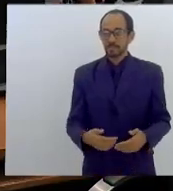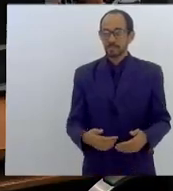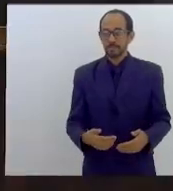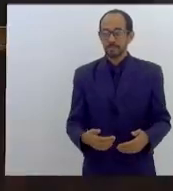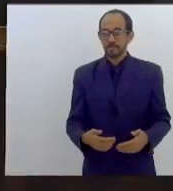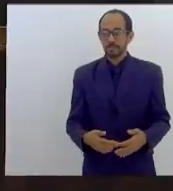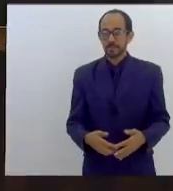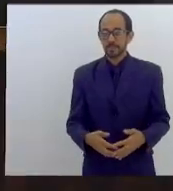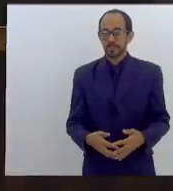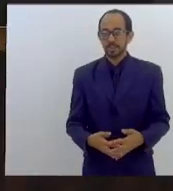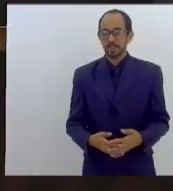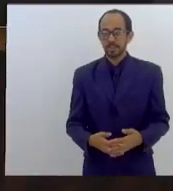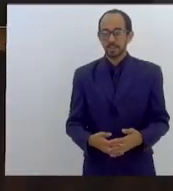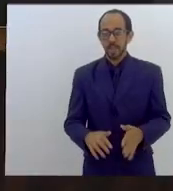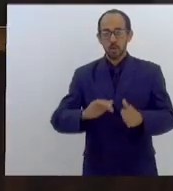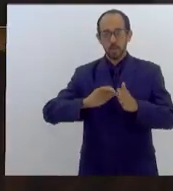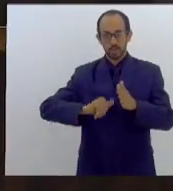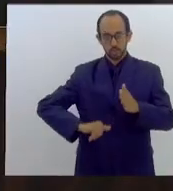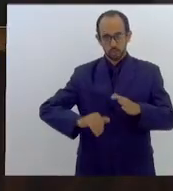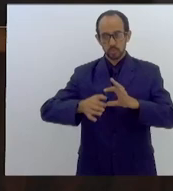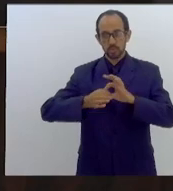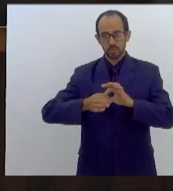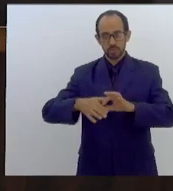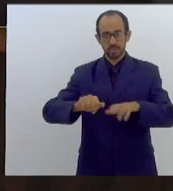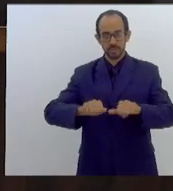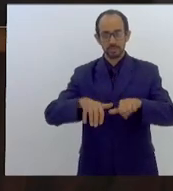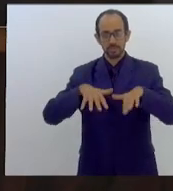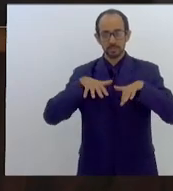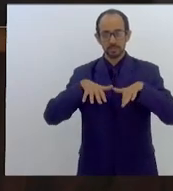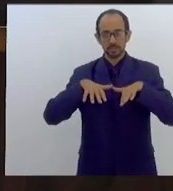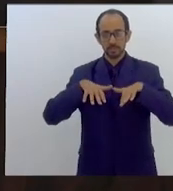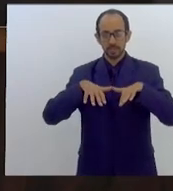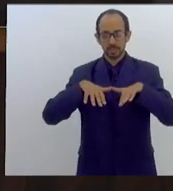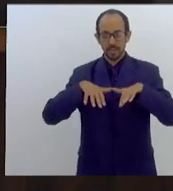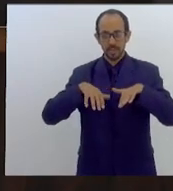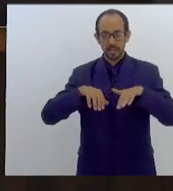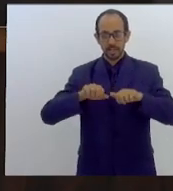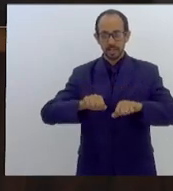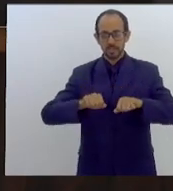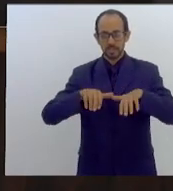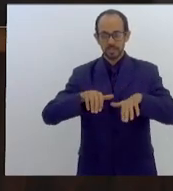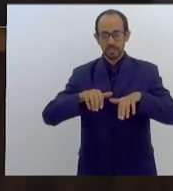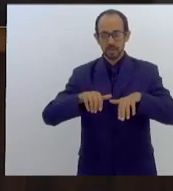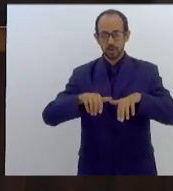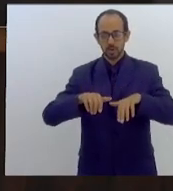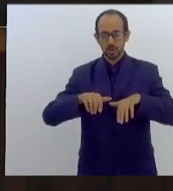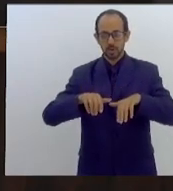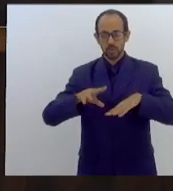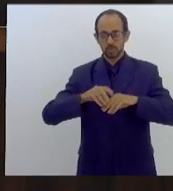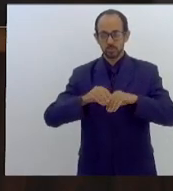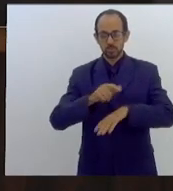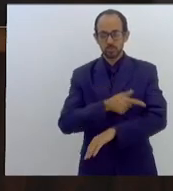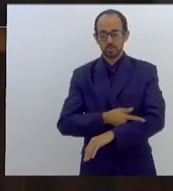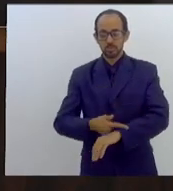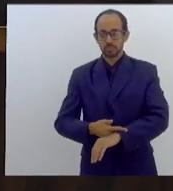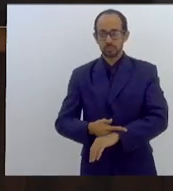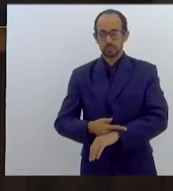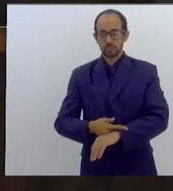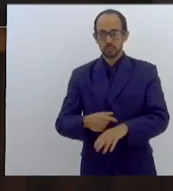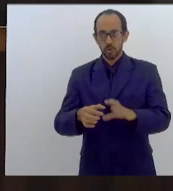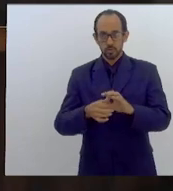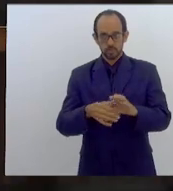Então, retiro com autorização do plenário a pauta, a sessão ordinária. Com autorização do plenário,